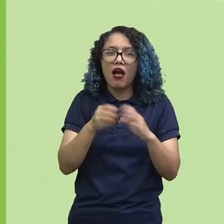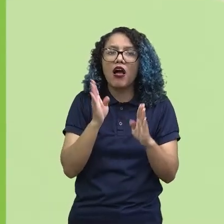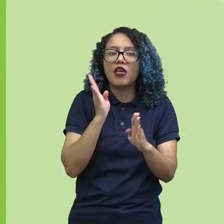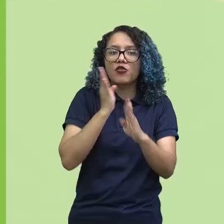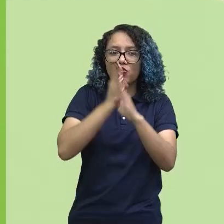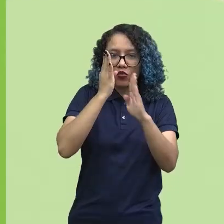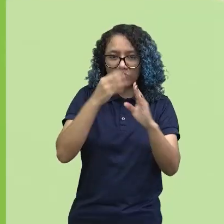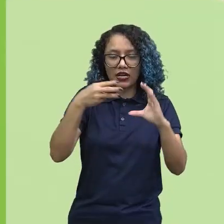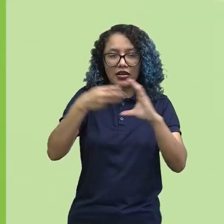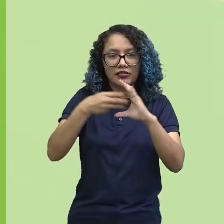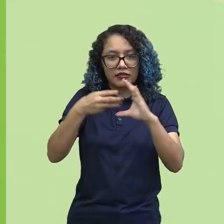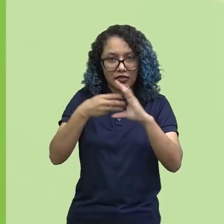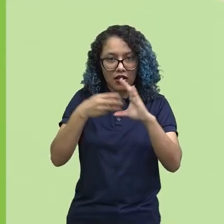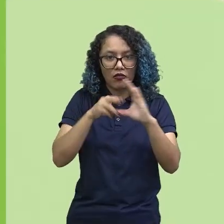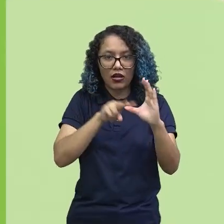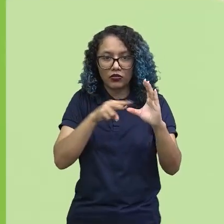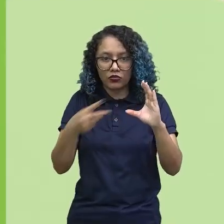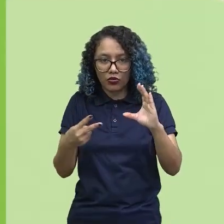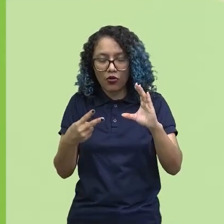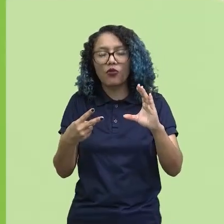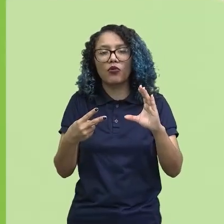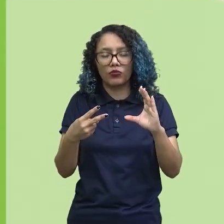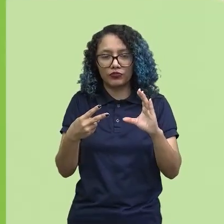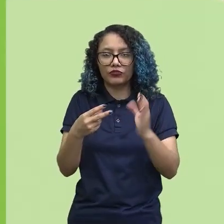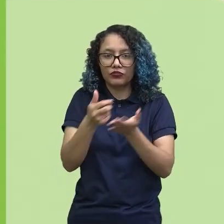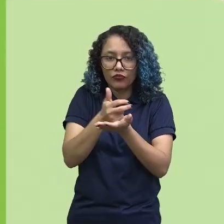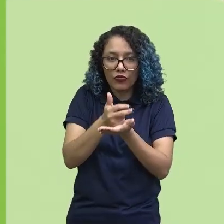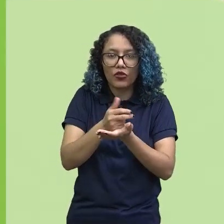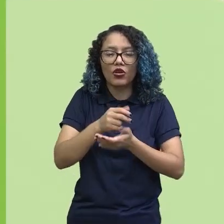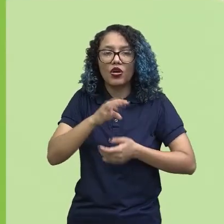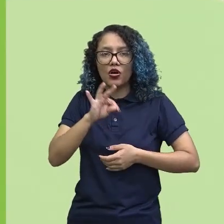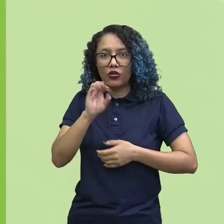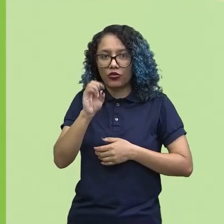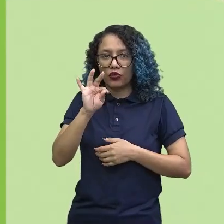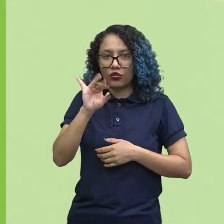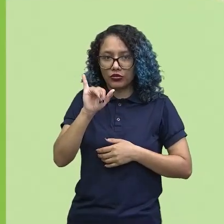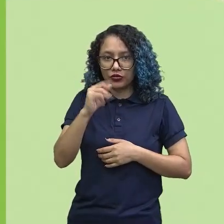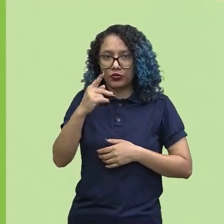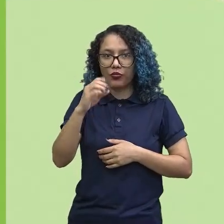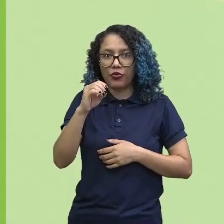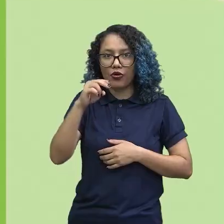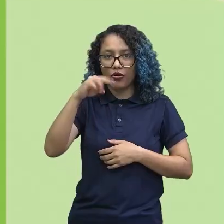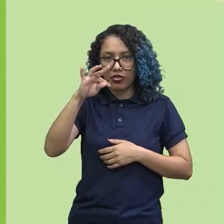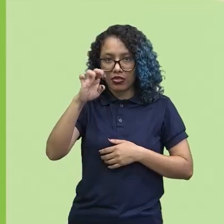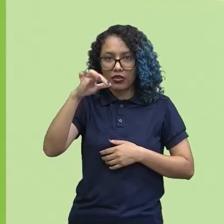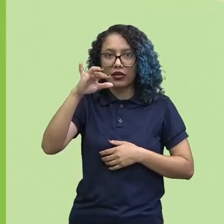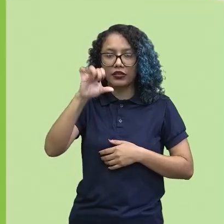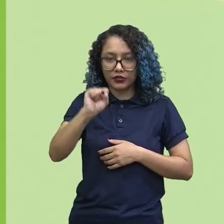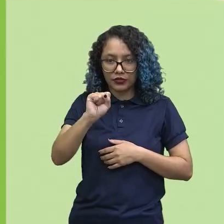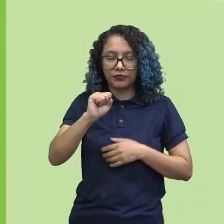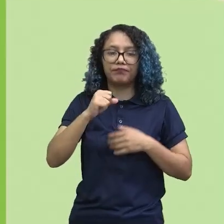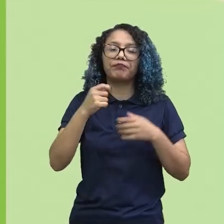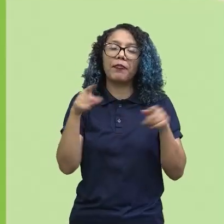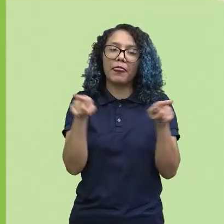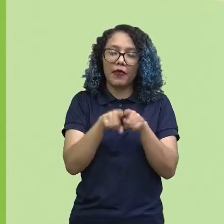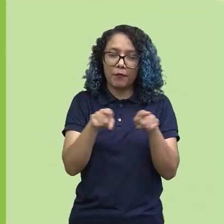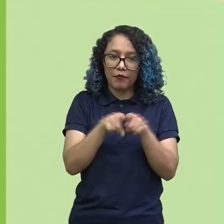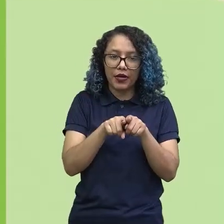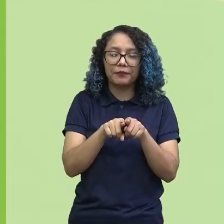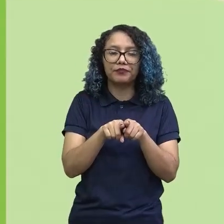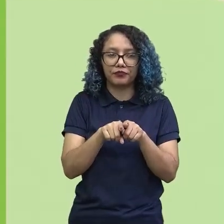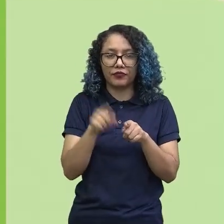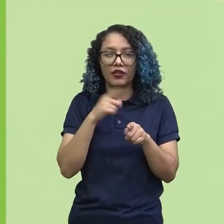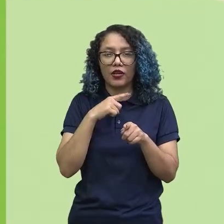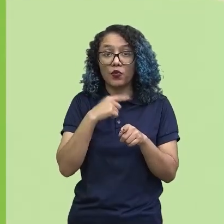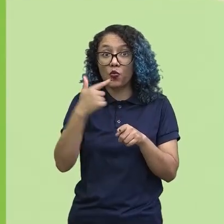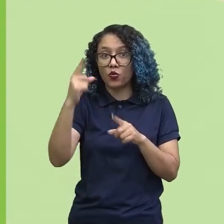justamente aquelas células embrionárias, lá, totipotentes, como nós observamos. Além dessas células embrionárias, a gente vai